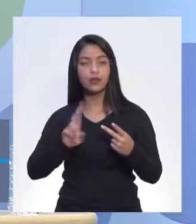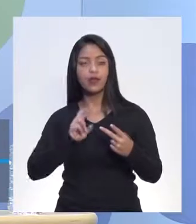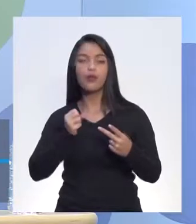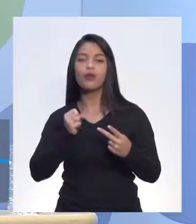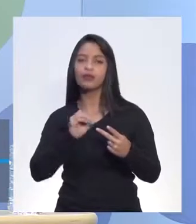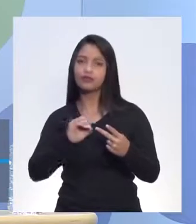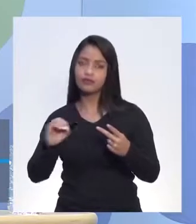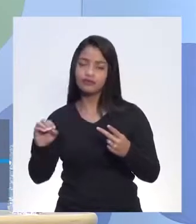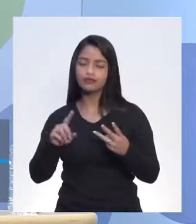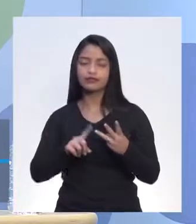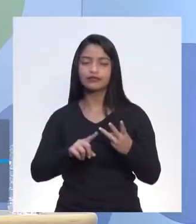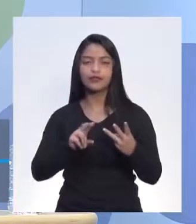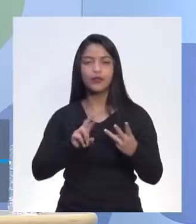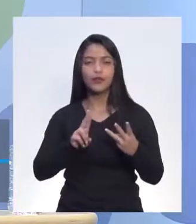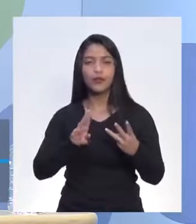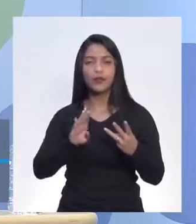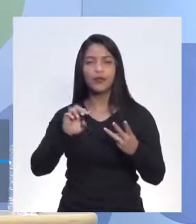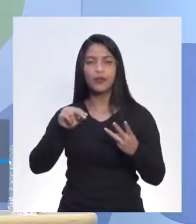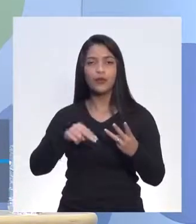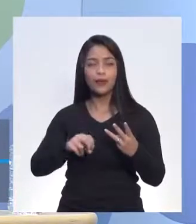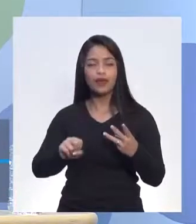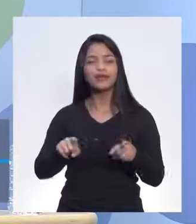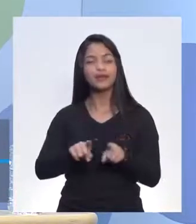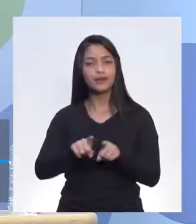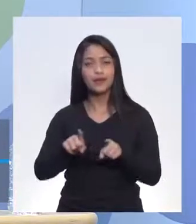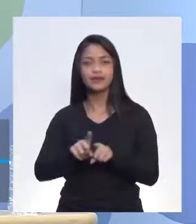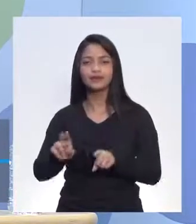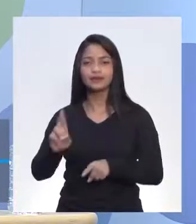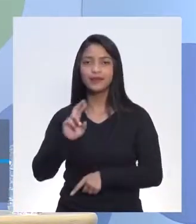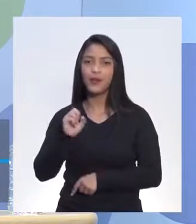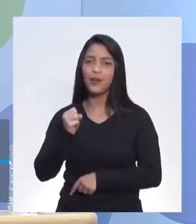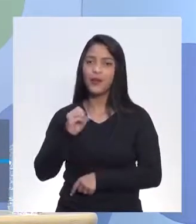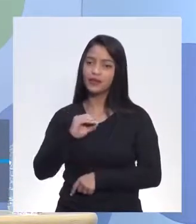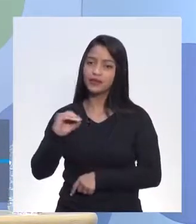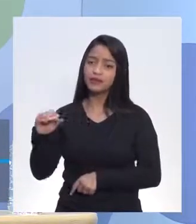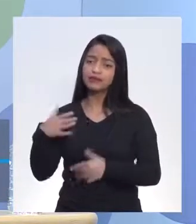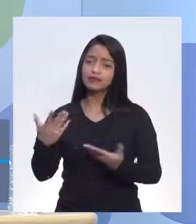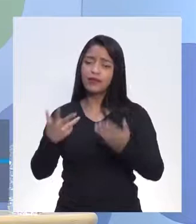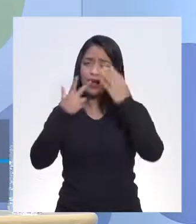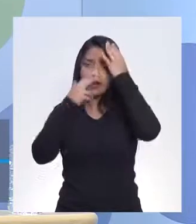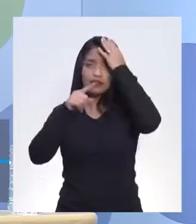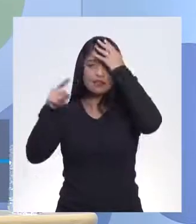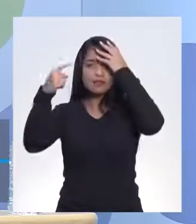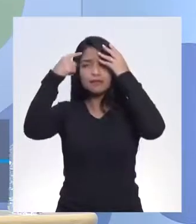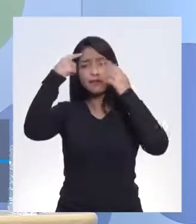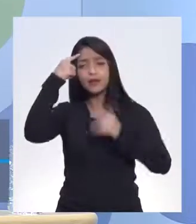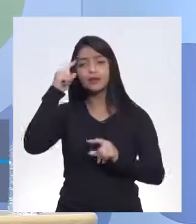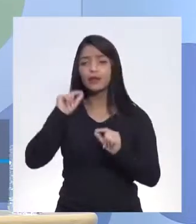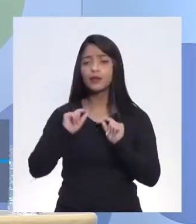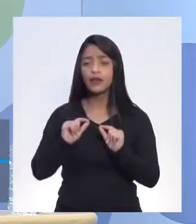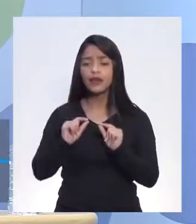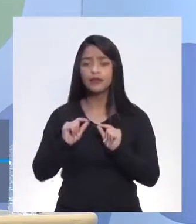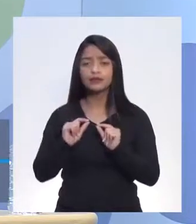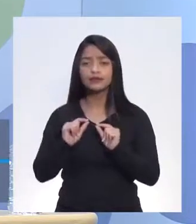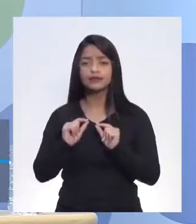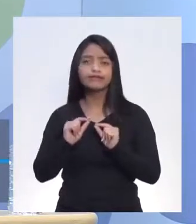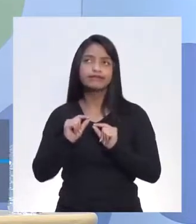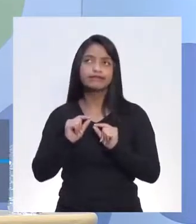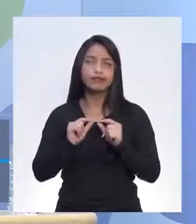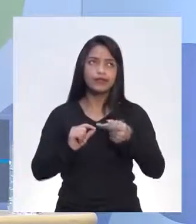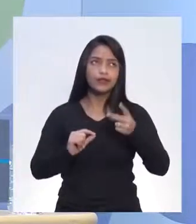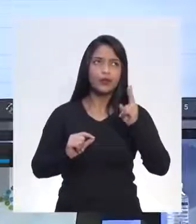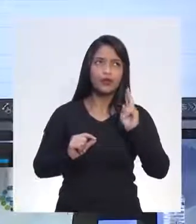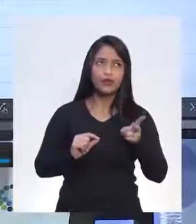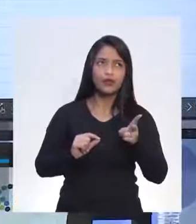Rubens colocando como 800. Então, assim, acredito que o pensamento deles era talvez o que faltou dos Perfeito.